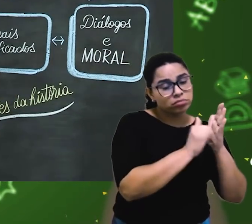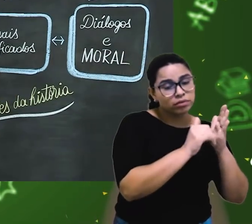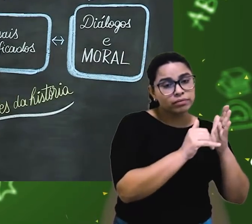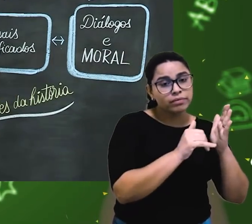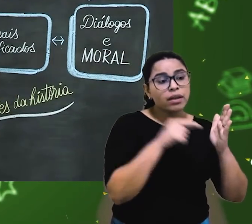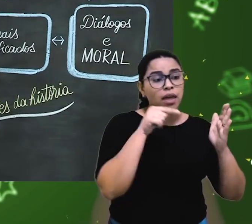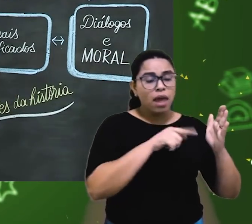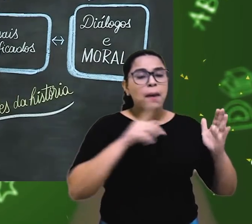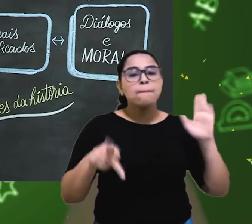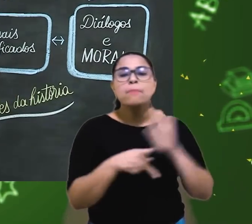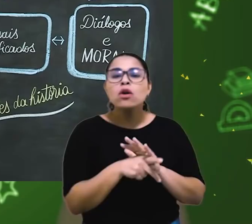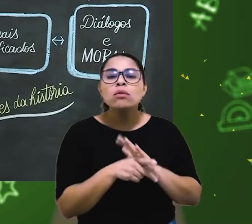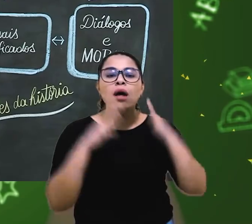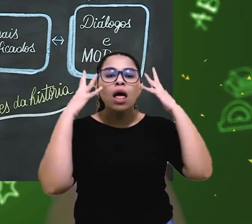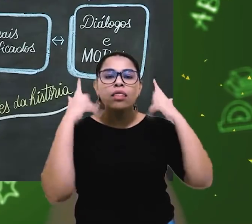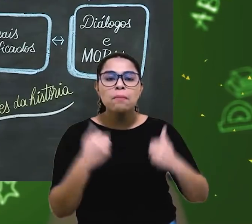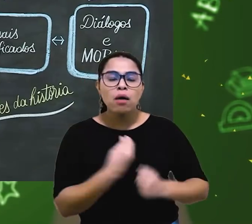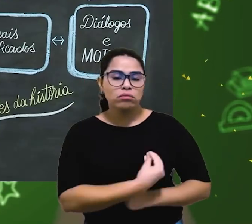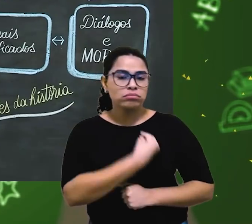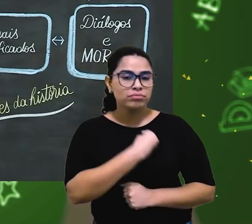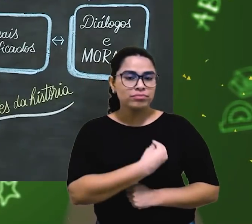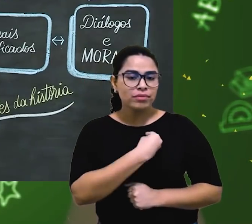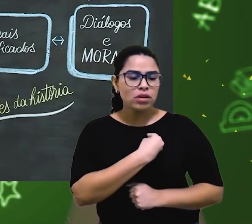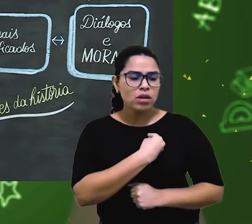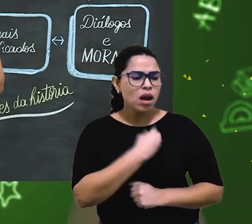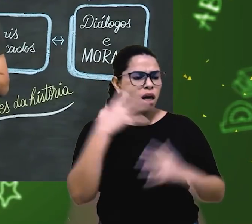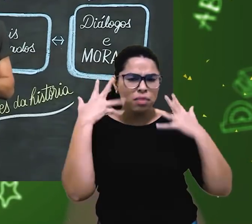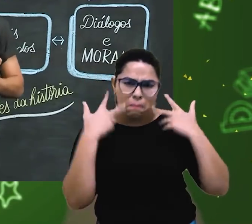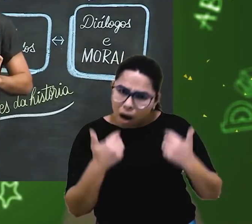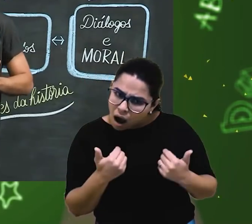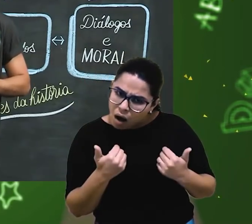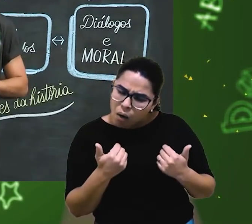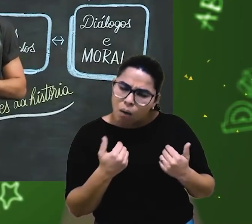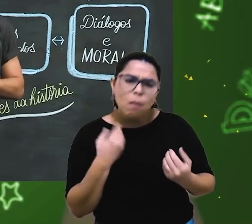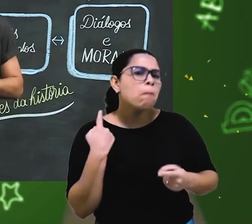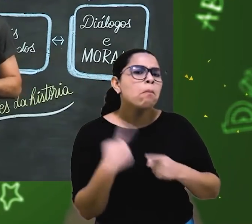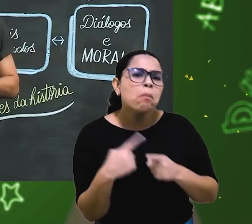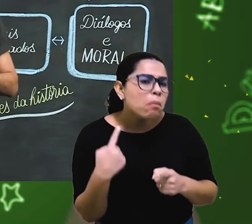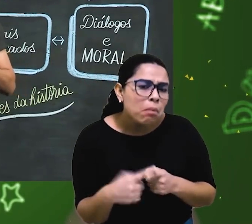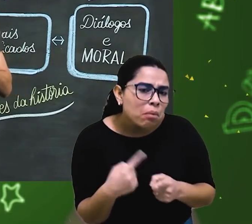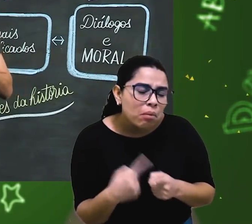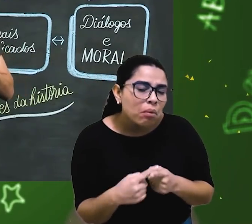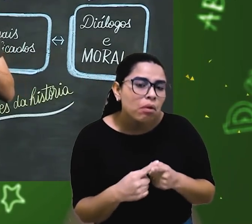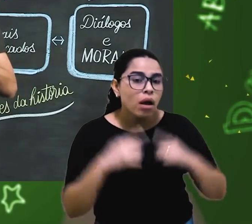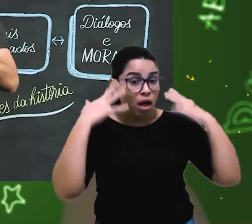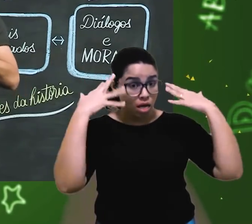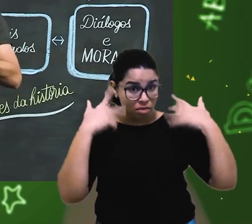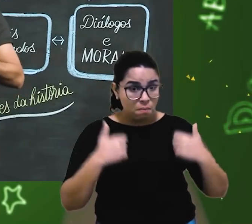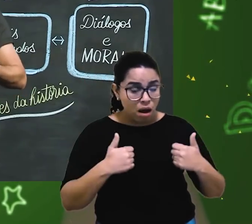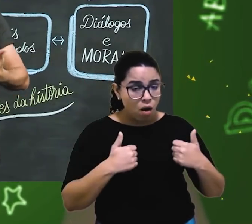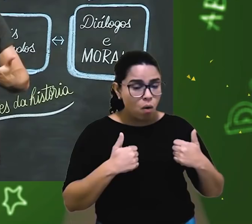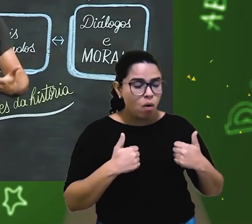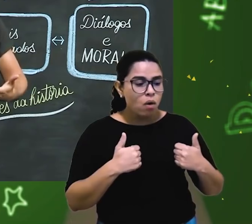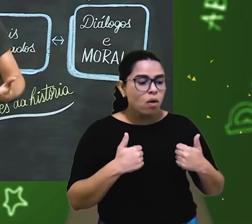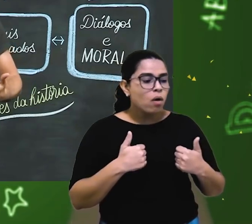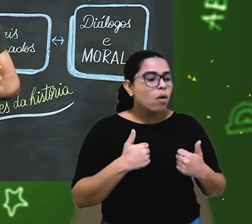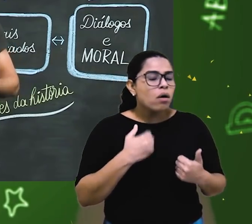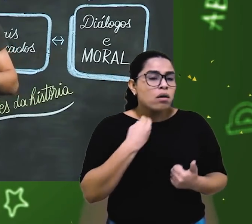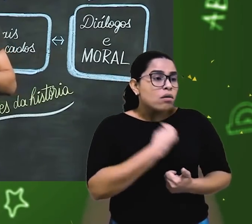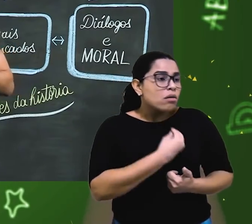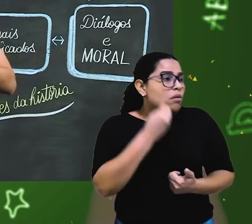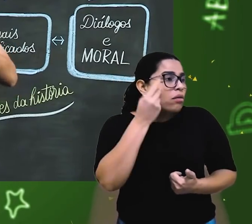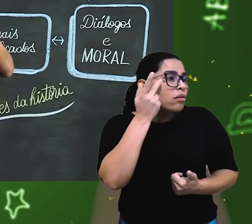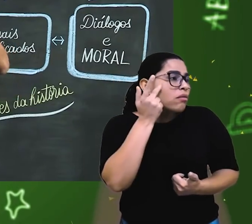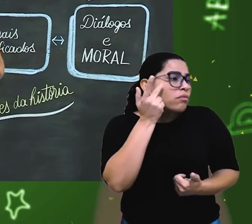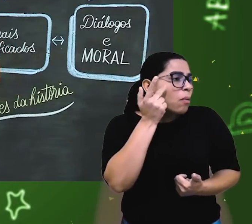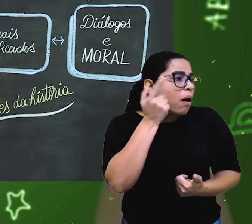animais personificados. Qual é a função desses animais dentro dessa história? Esses animais estão representando situações comuns das relações humanas. Eles